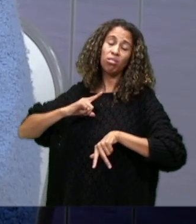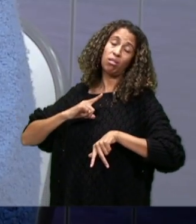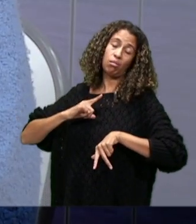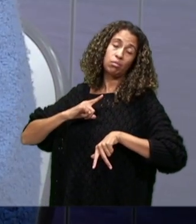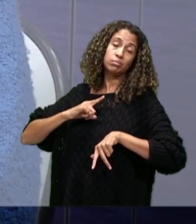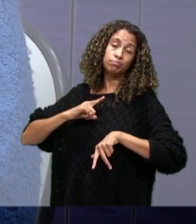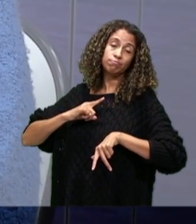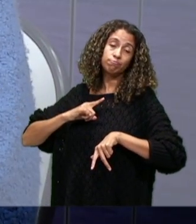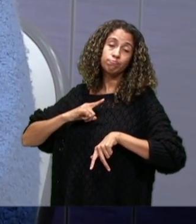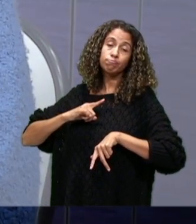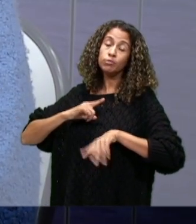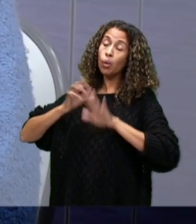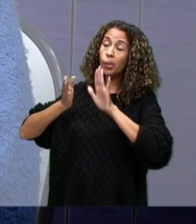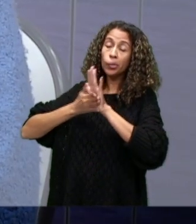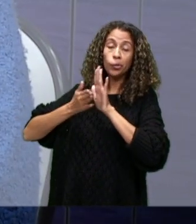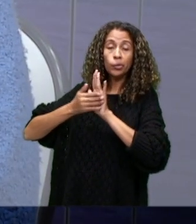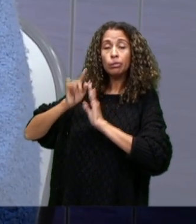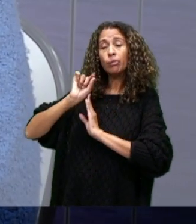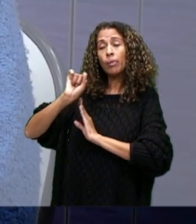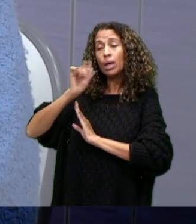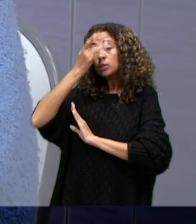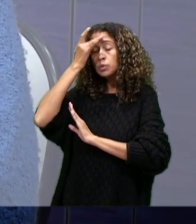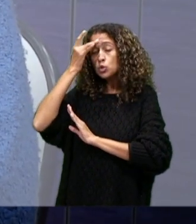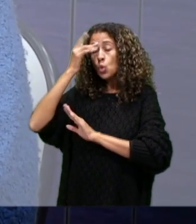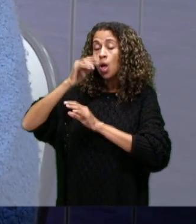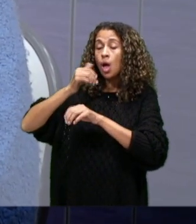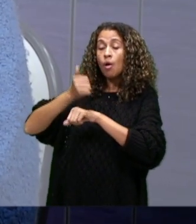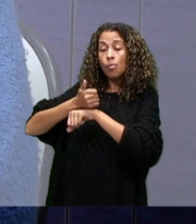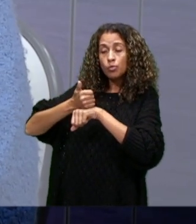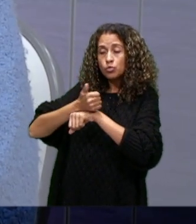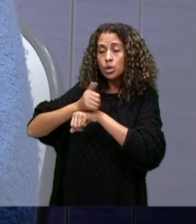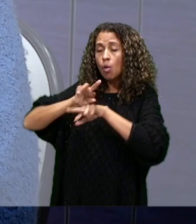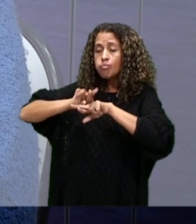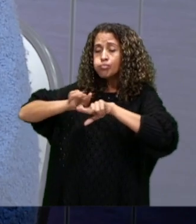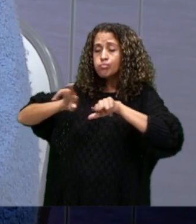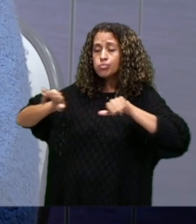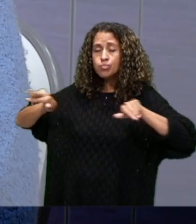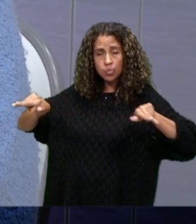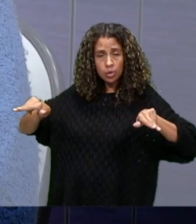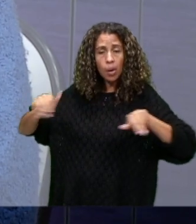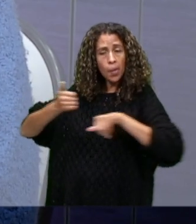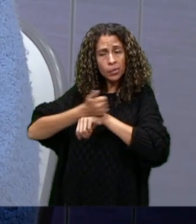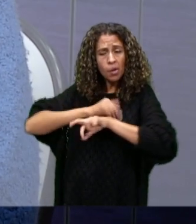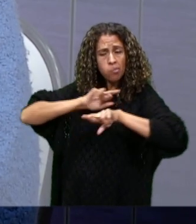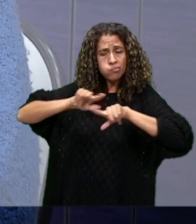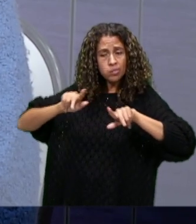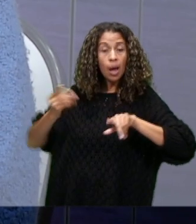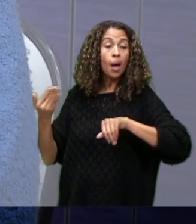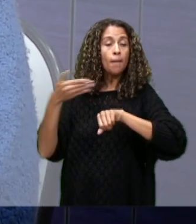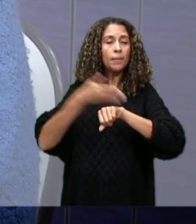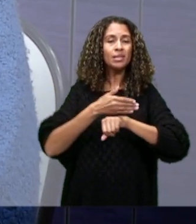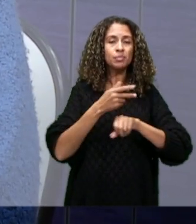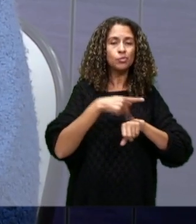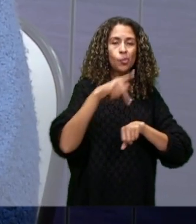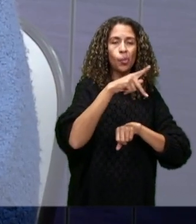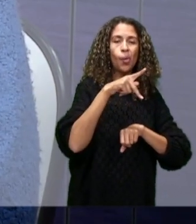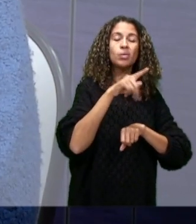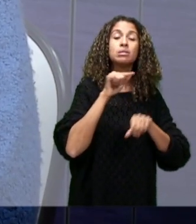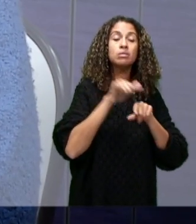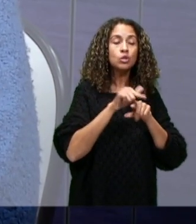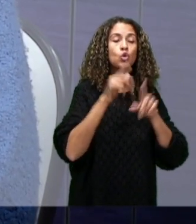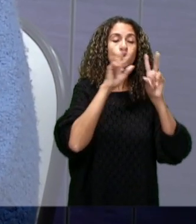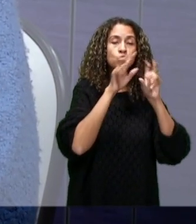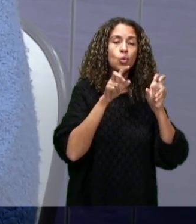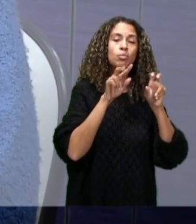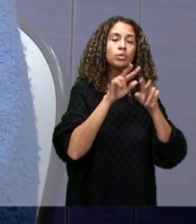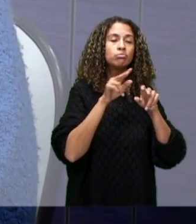ideia é que pessoas formadas nas mais diversas áreas do conhecimento, elas estejam lá na pós-graduação dialogando sobre